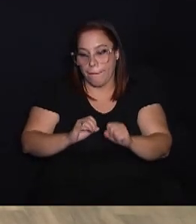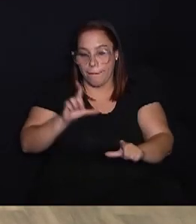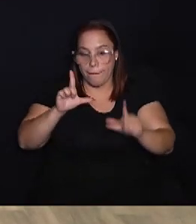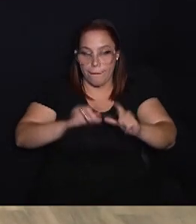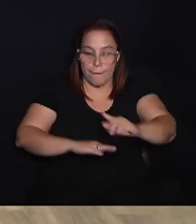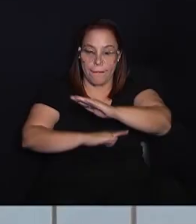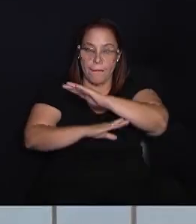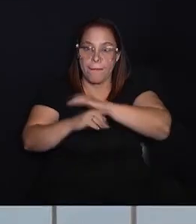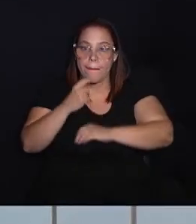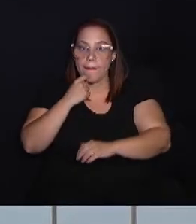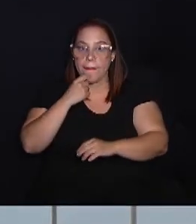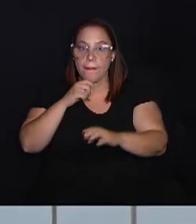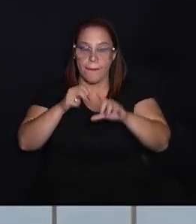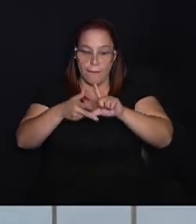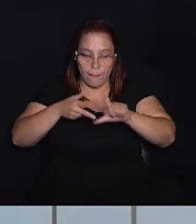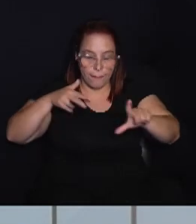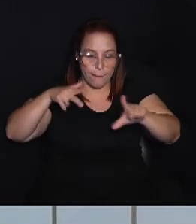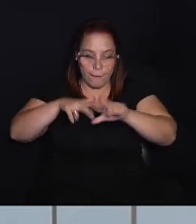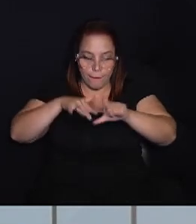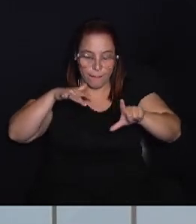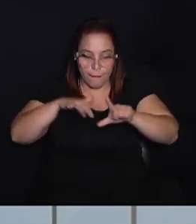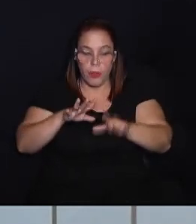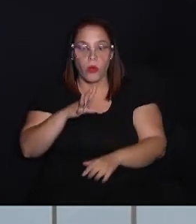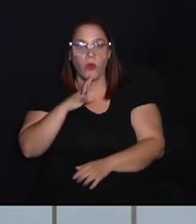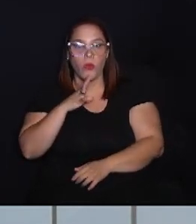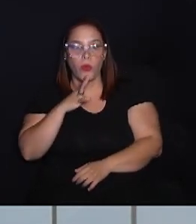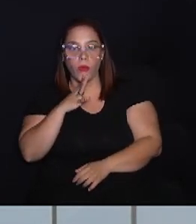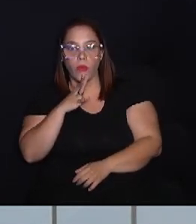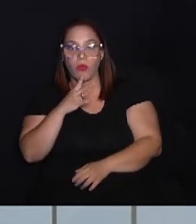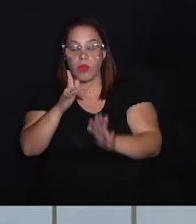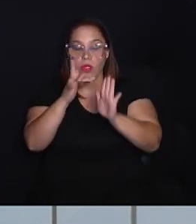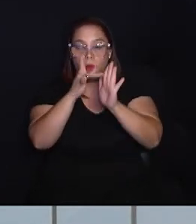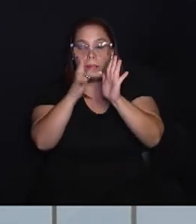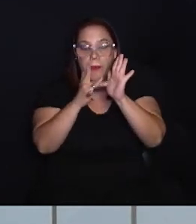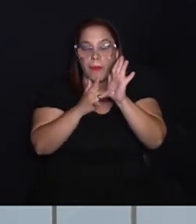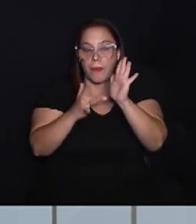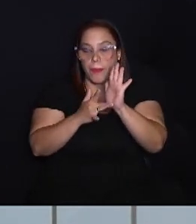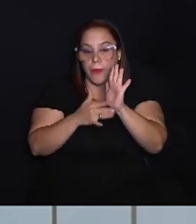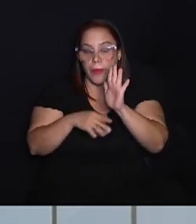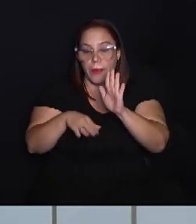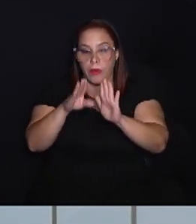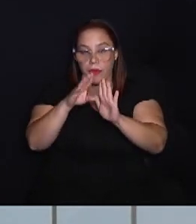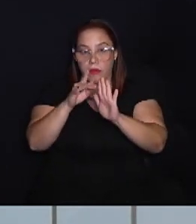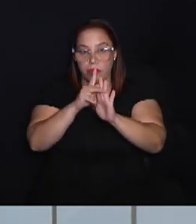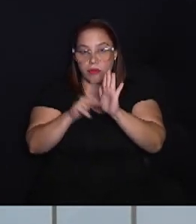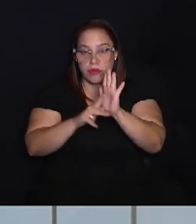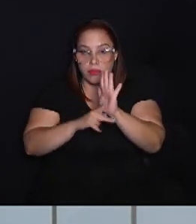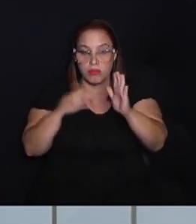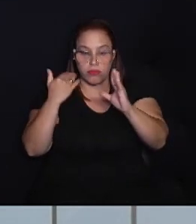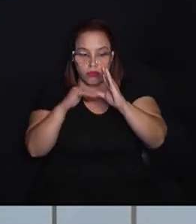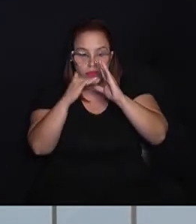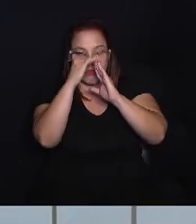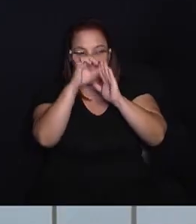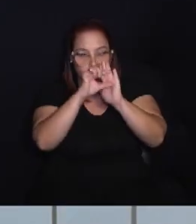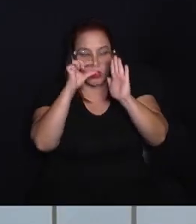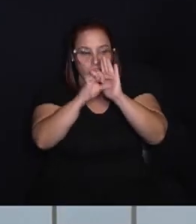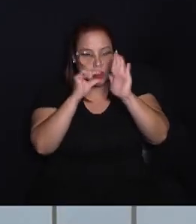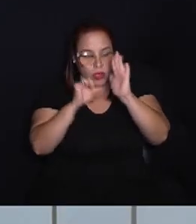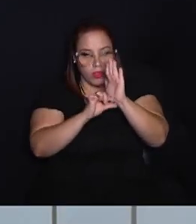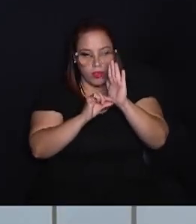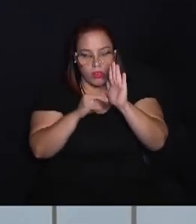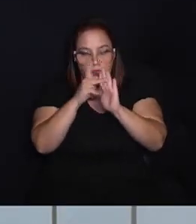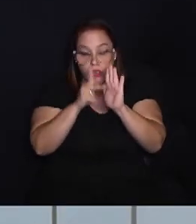Câmara tem contribuído muito quando mostra as realizações dos vereadores, os vários momentos em que os vereadores podem